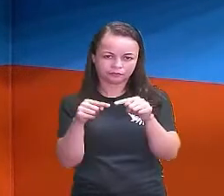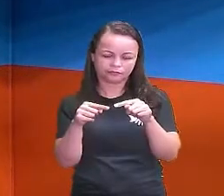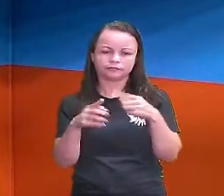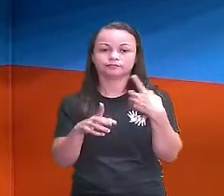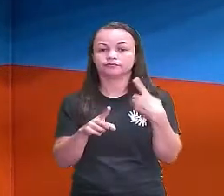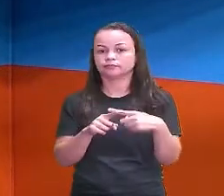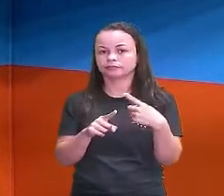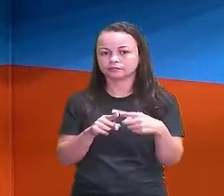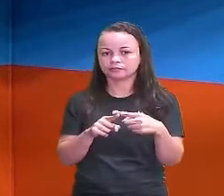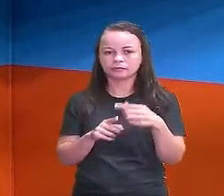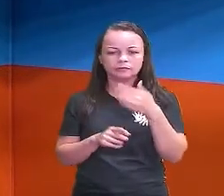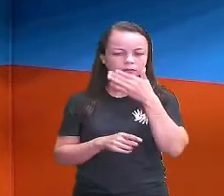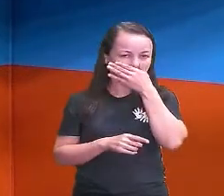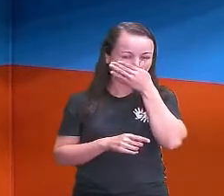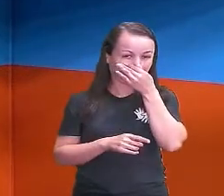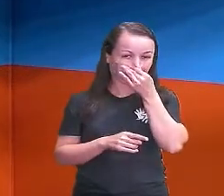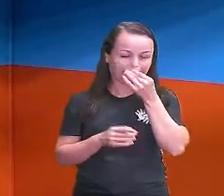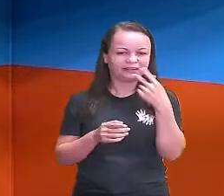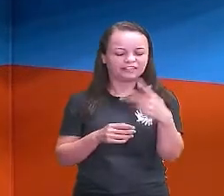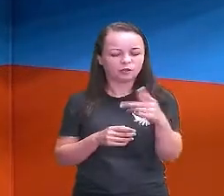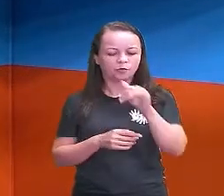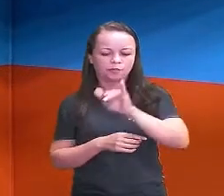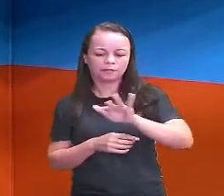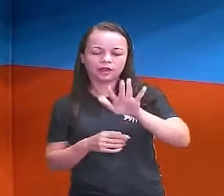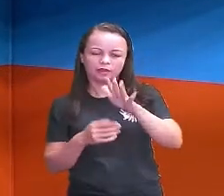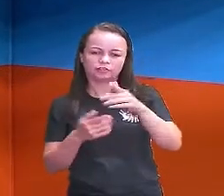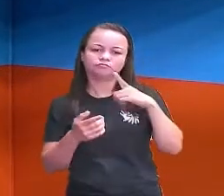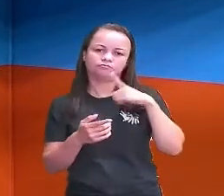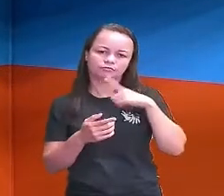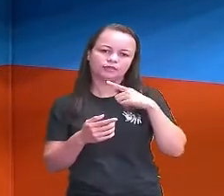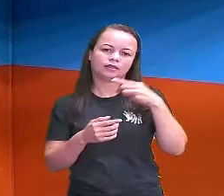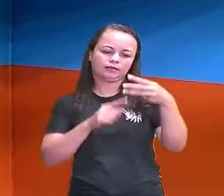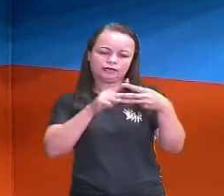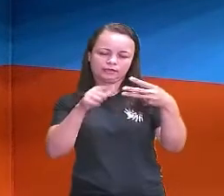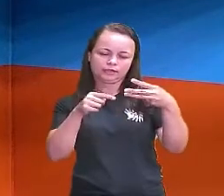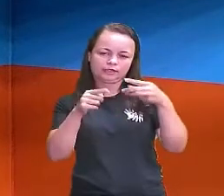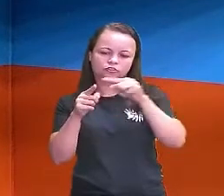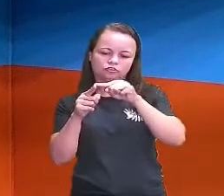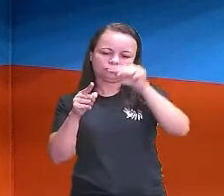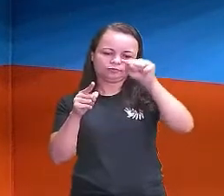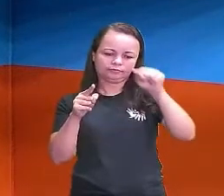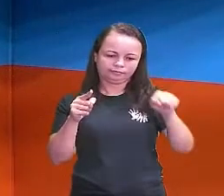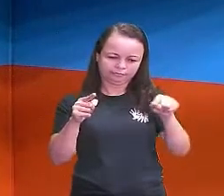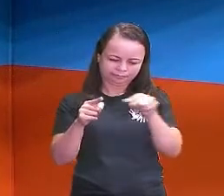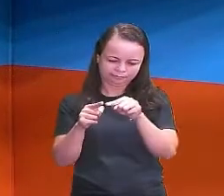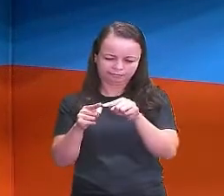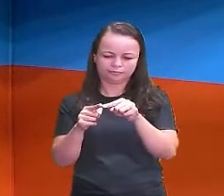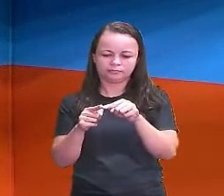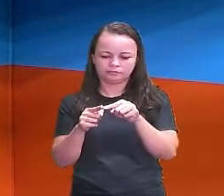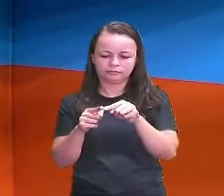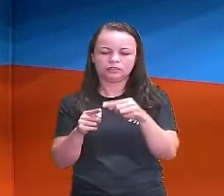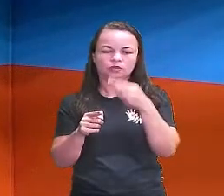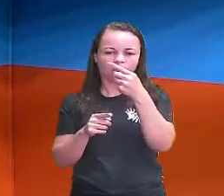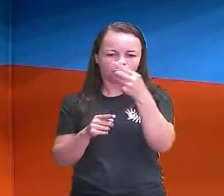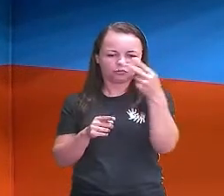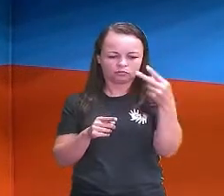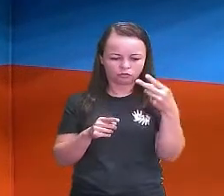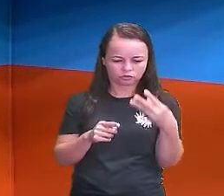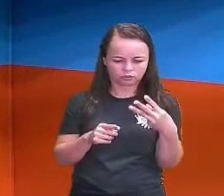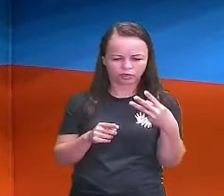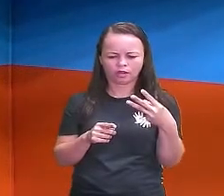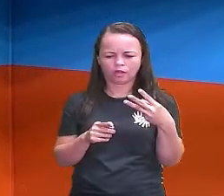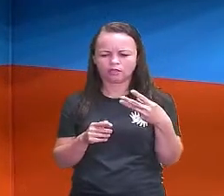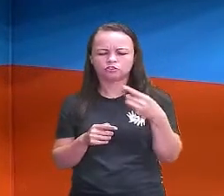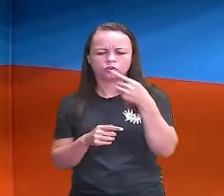quê? Porque é uma figura que tem três lados, tá certo? Ó, 1, 2, 3,